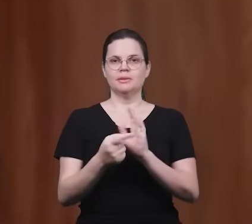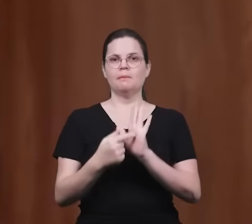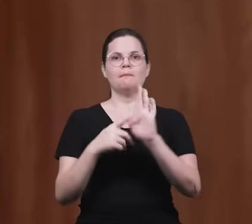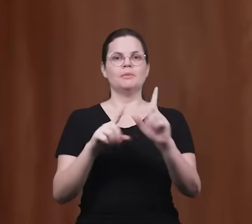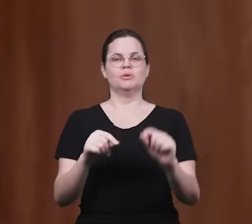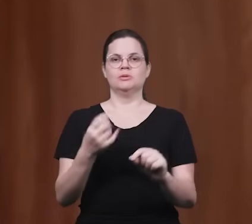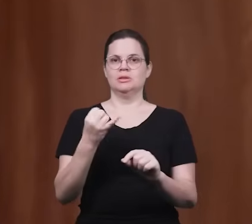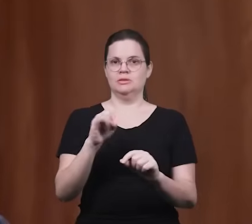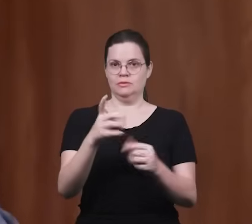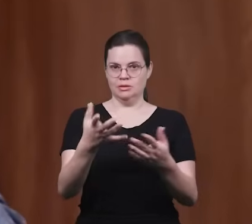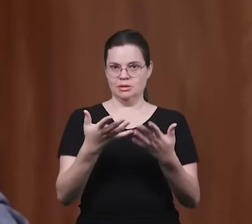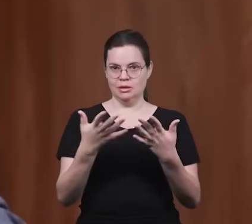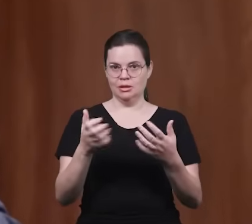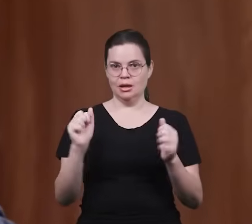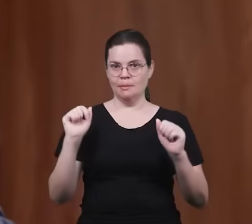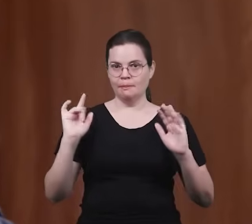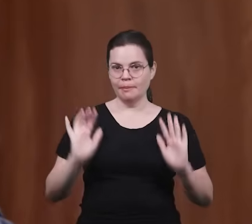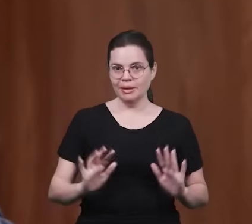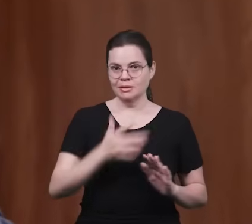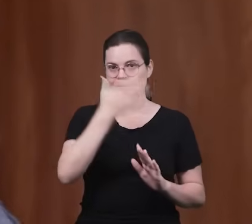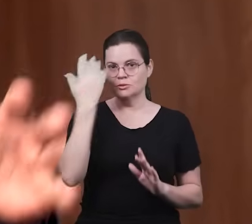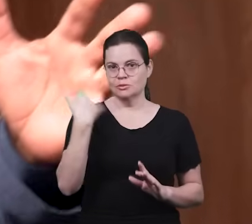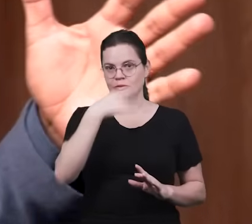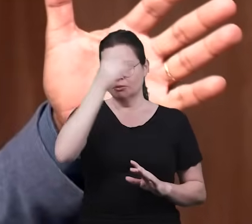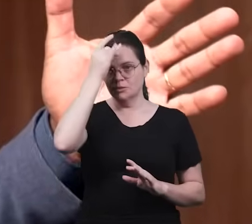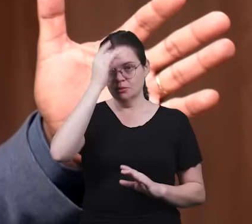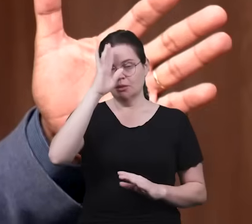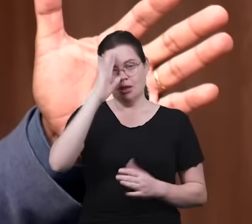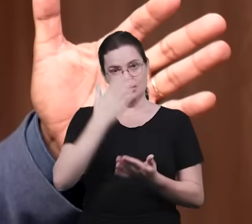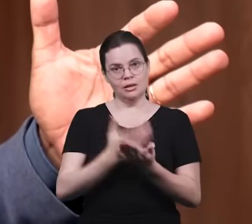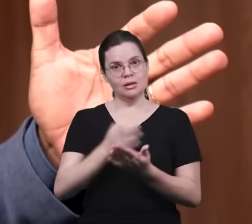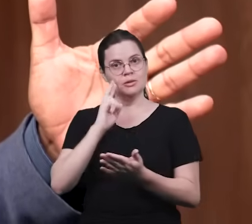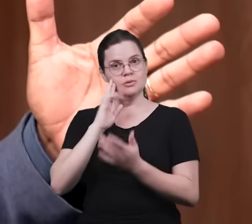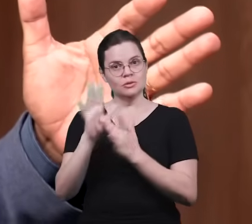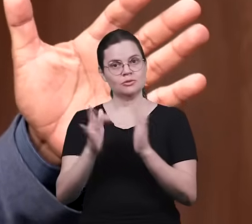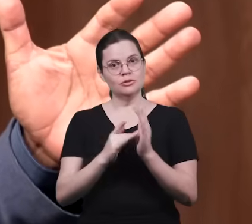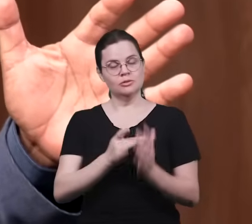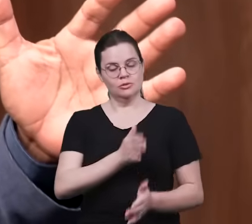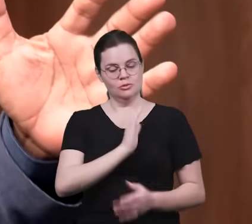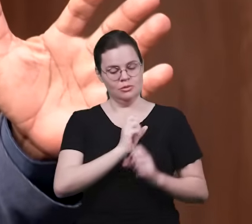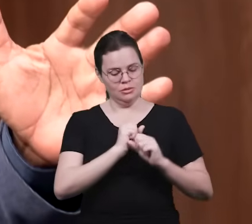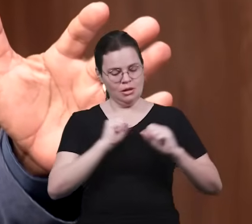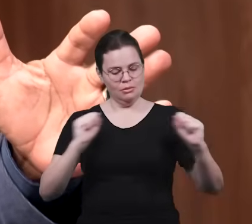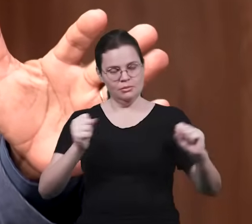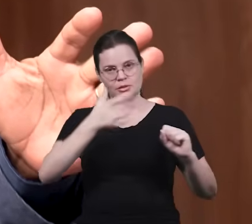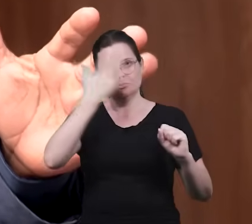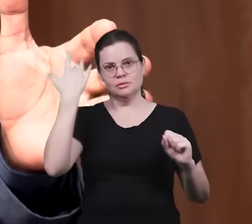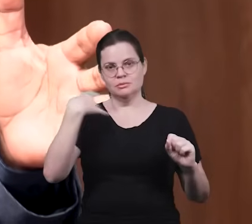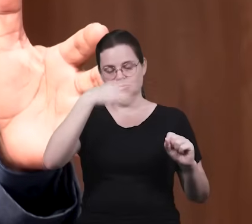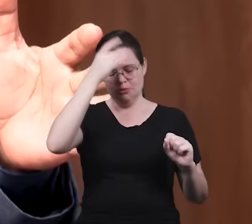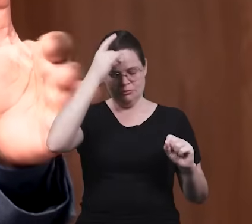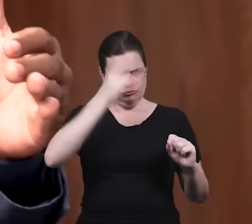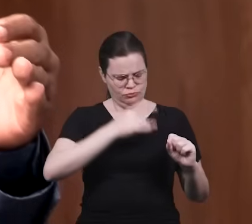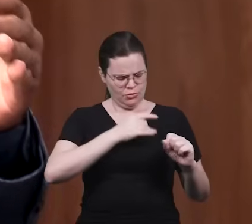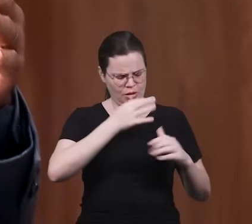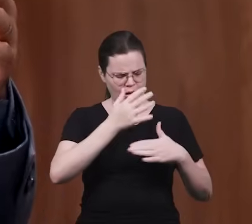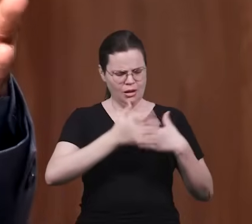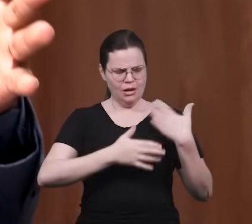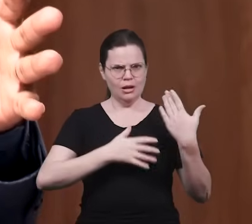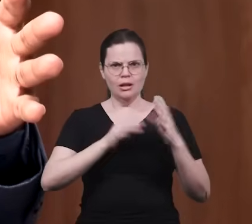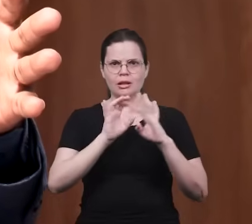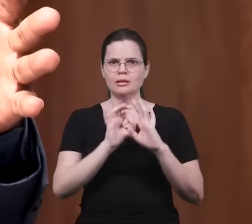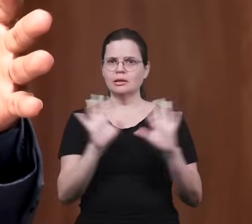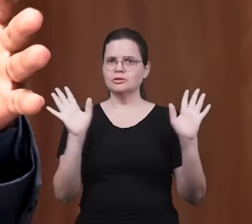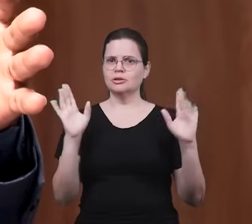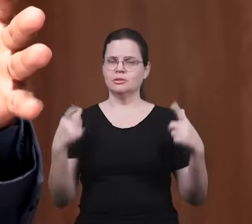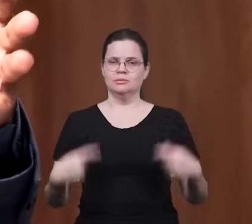Espírito Santo, é só crer no Senhor Jesus e abrir o coração e deixar o Espírito Santo colher